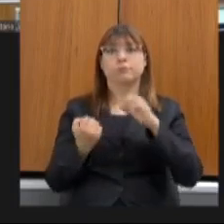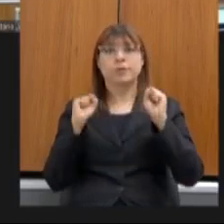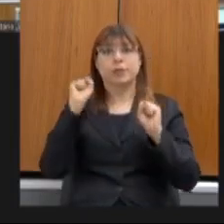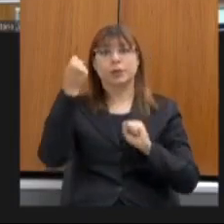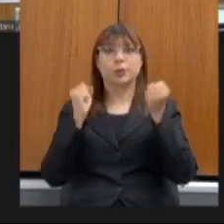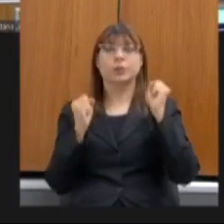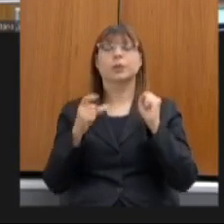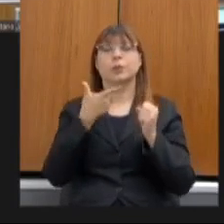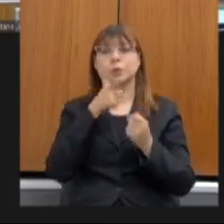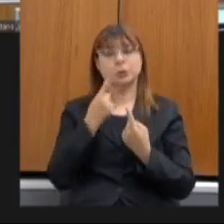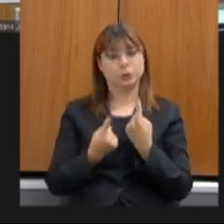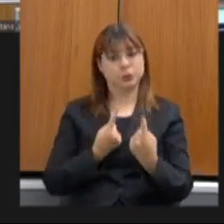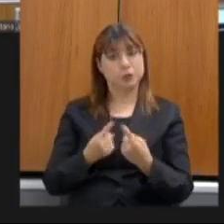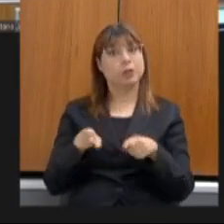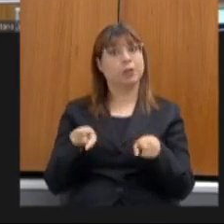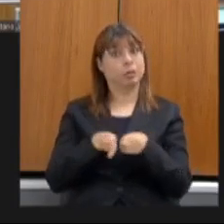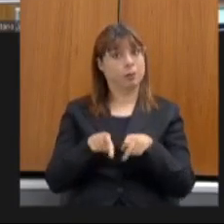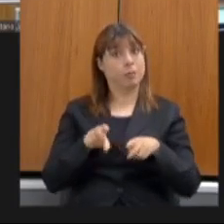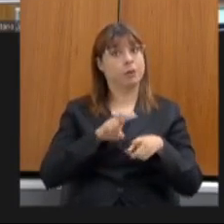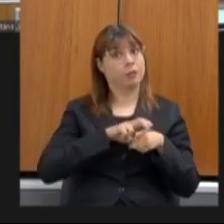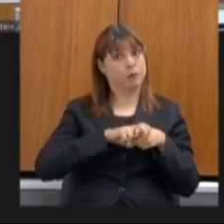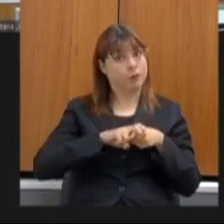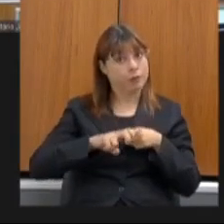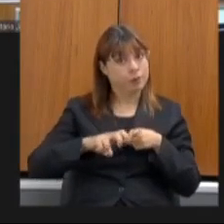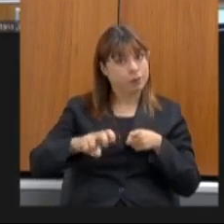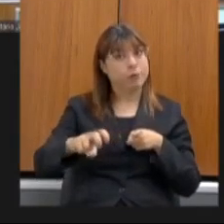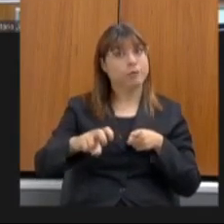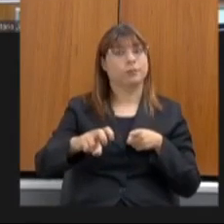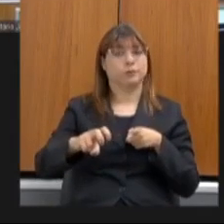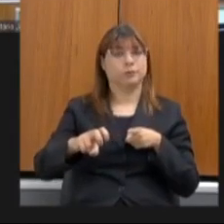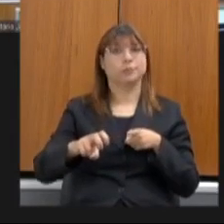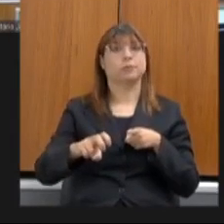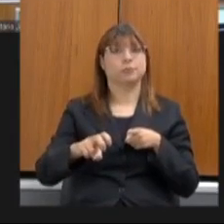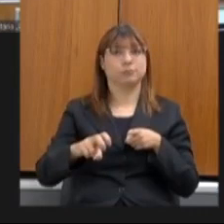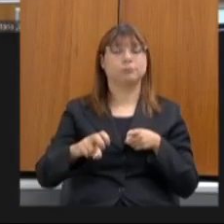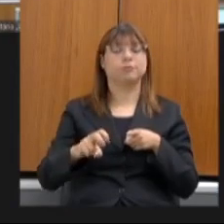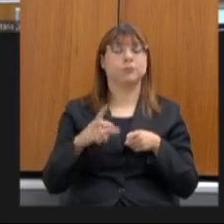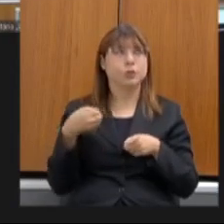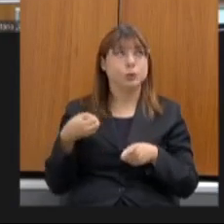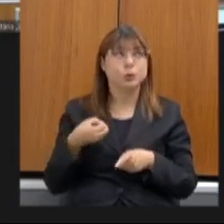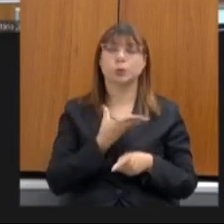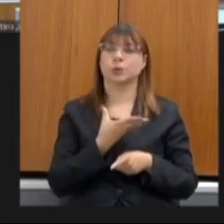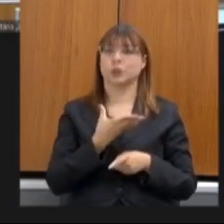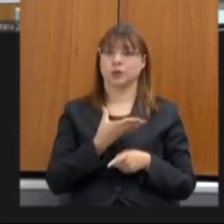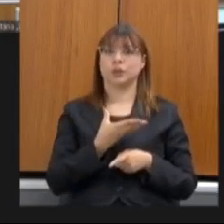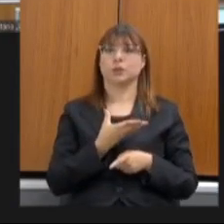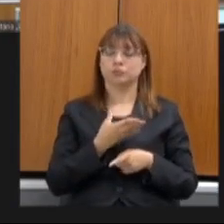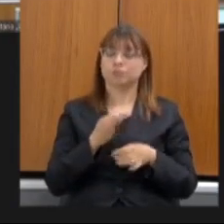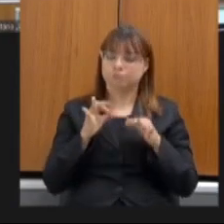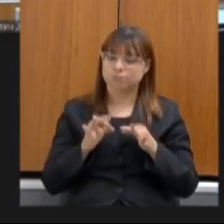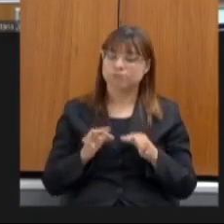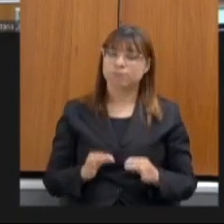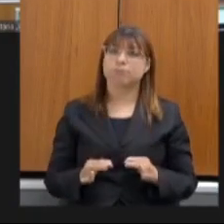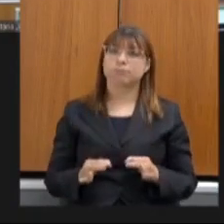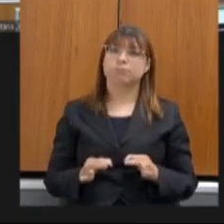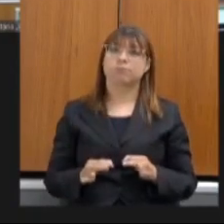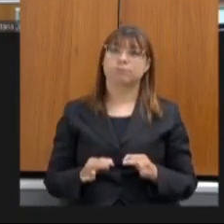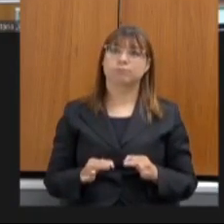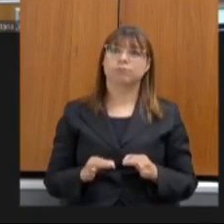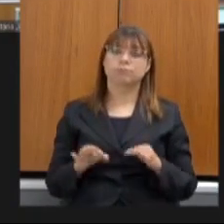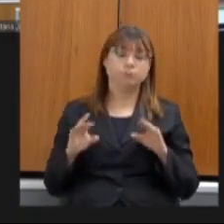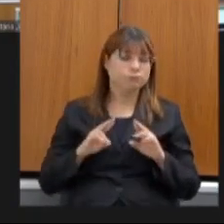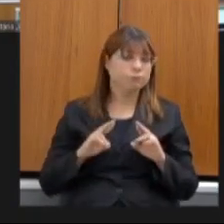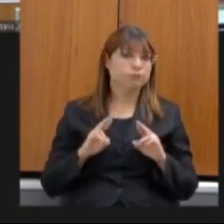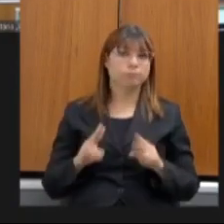Rodovia e ferrovia dentro dele passando dentro dele ao inovador que vai com certeza ser um divisor